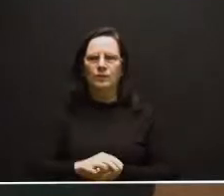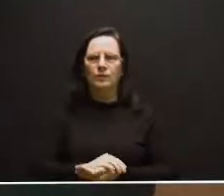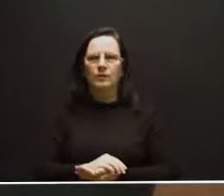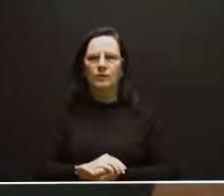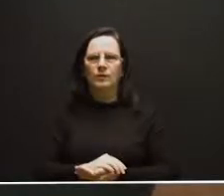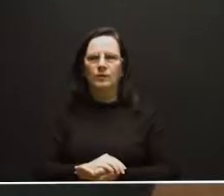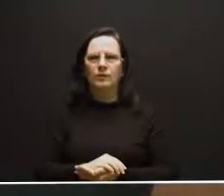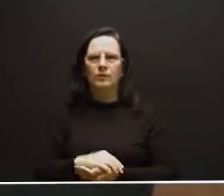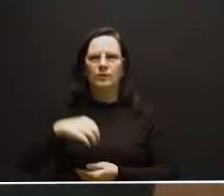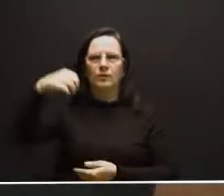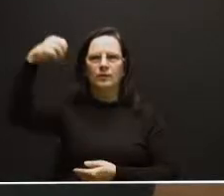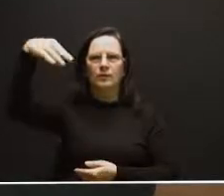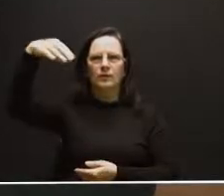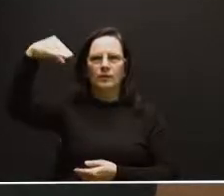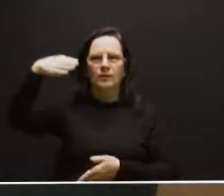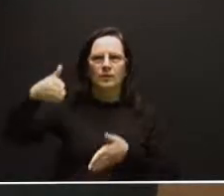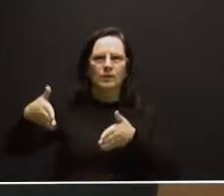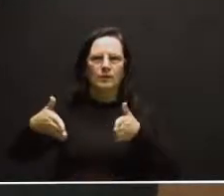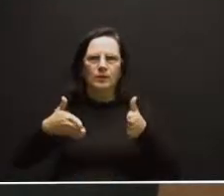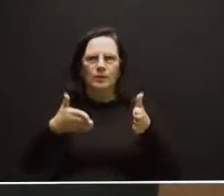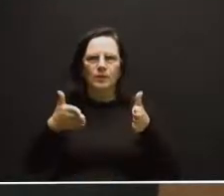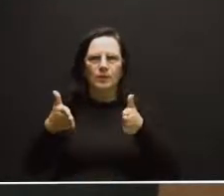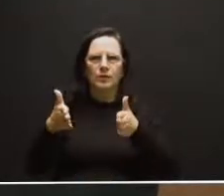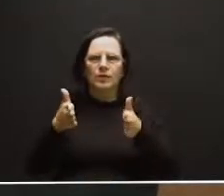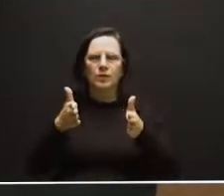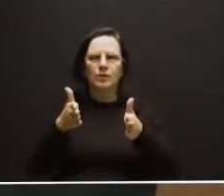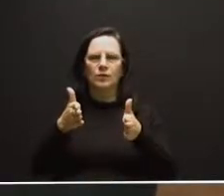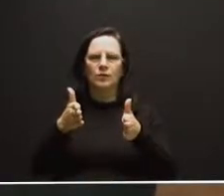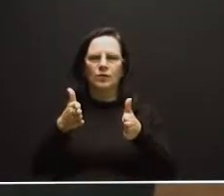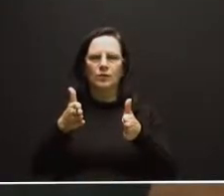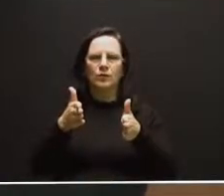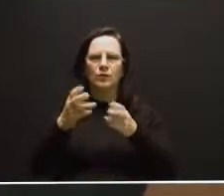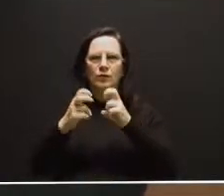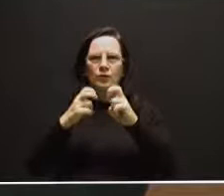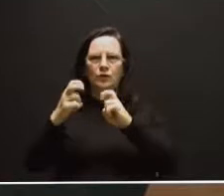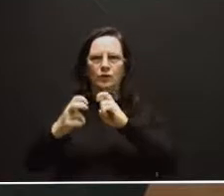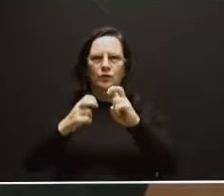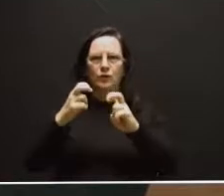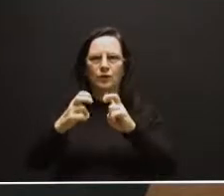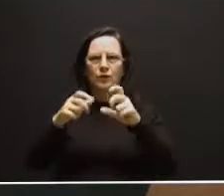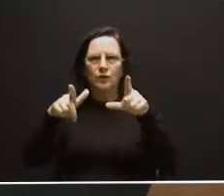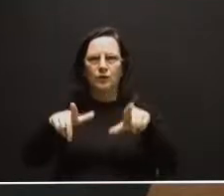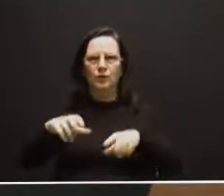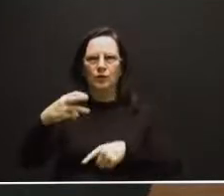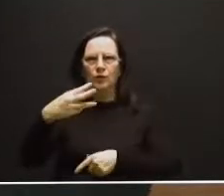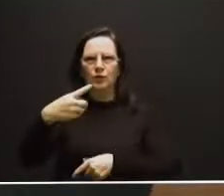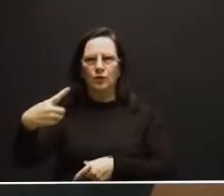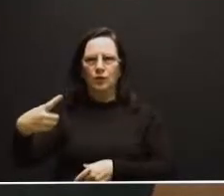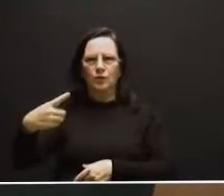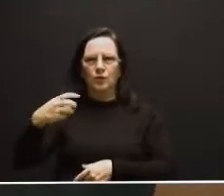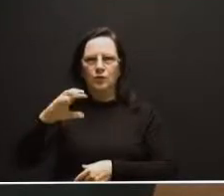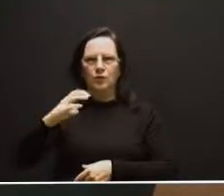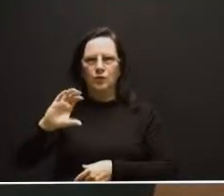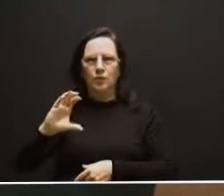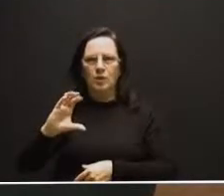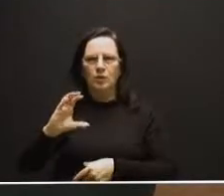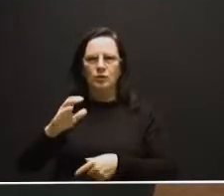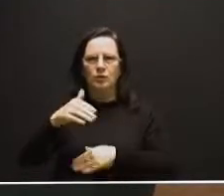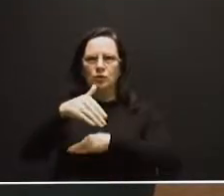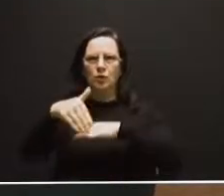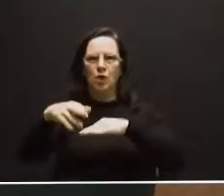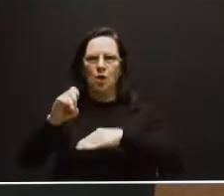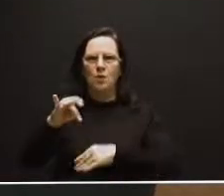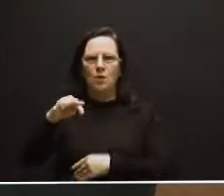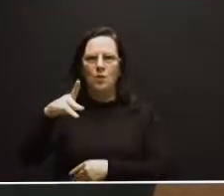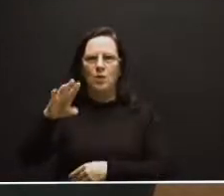iluminação nas passagens de nível da via férrea do jardim 31 de março na rua monteiro